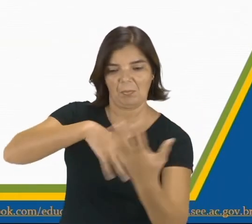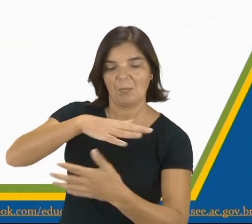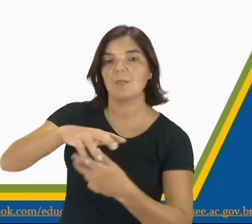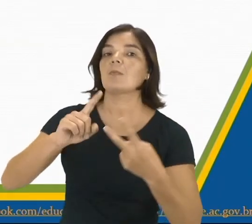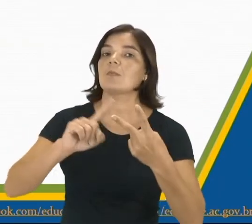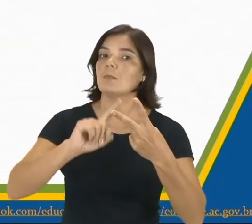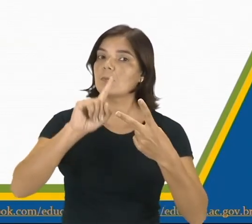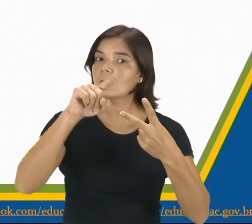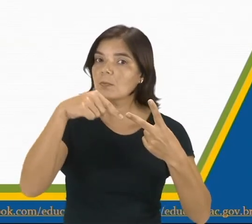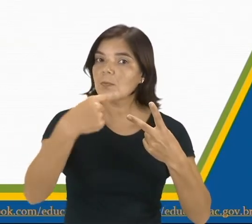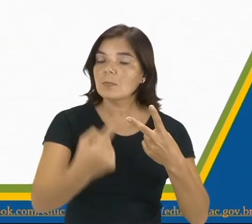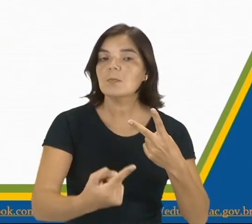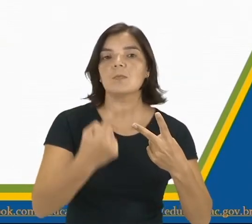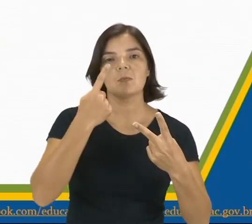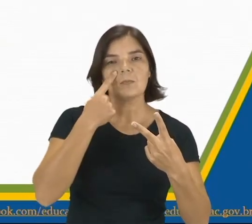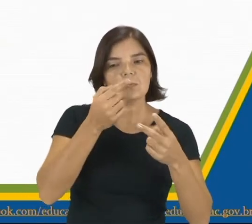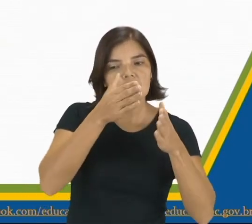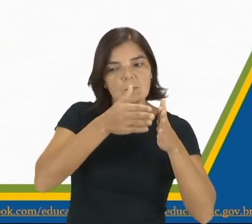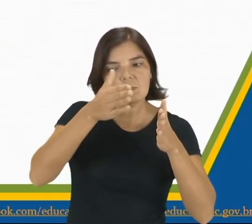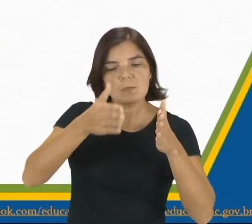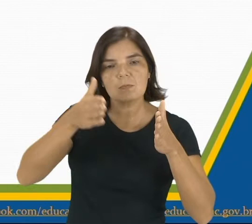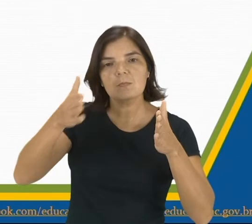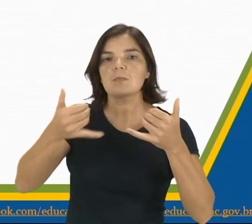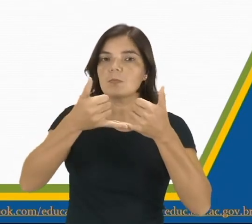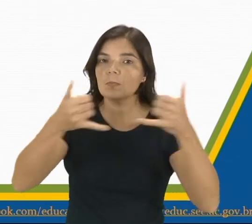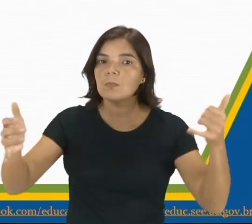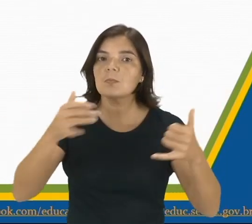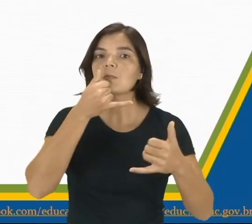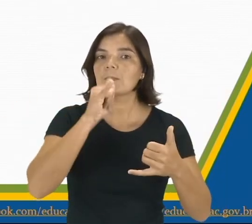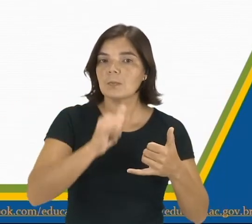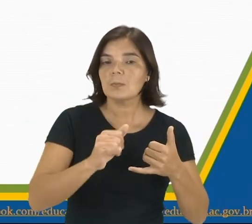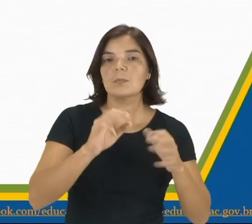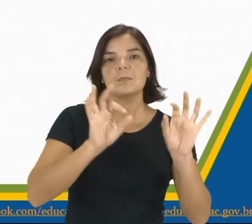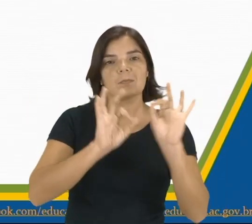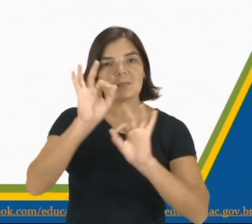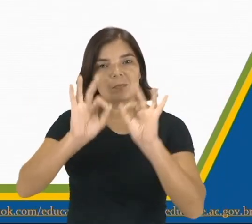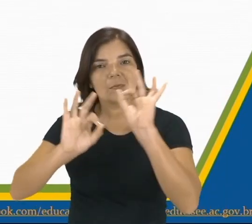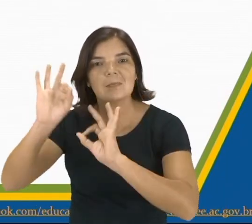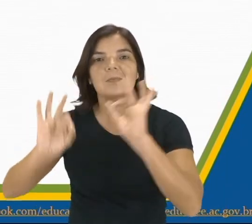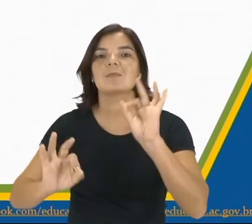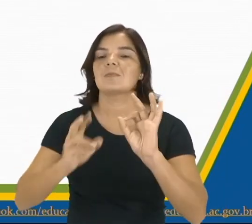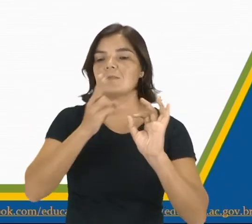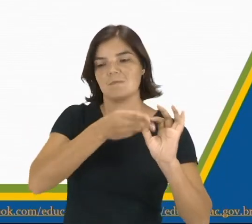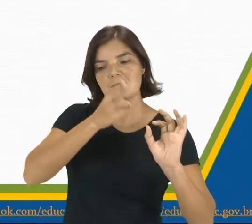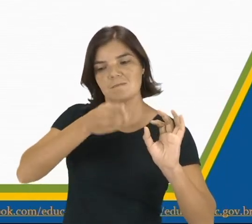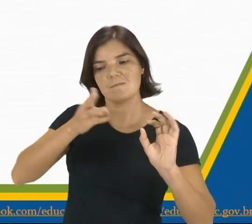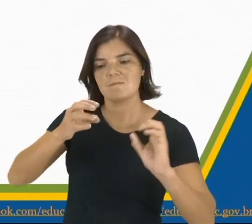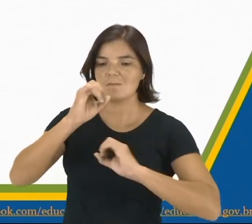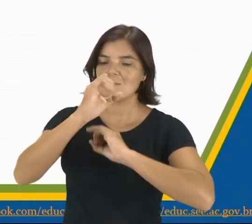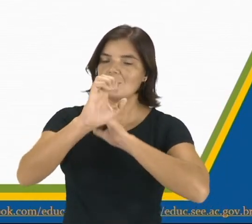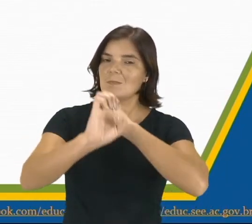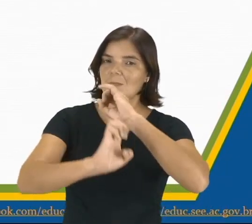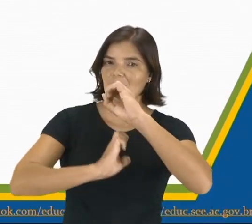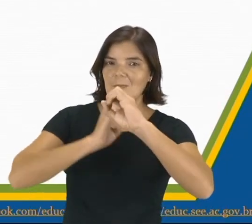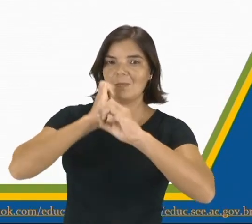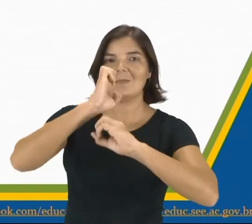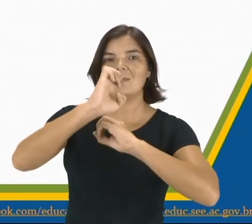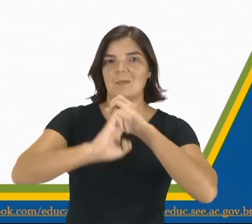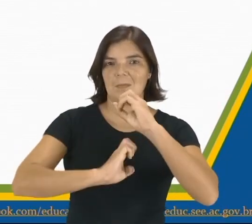e depois nós vimos que quando a gente estabelece uma corrente elétrica, eles vão estar no mesmo sentido e